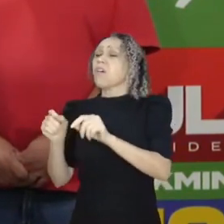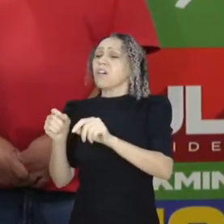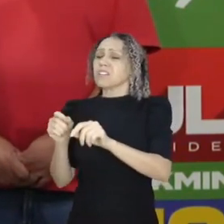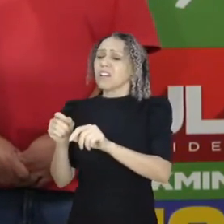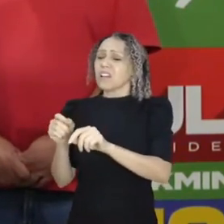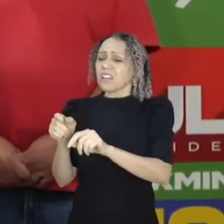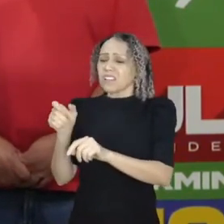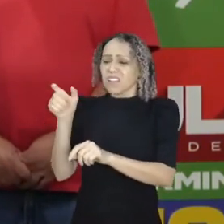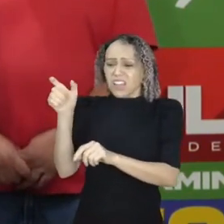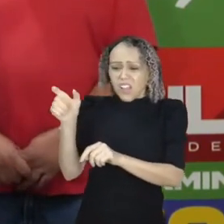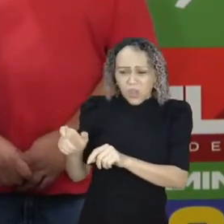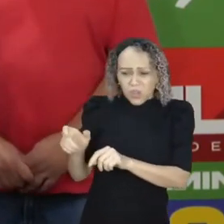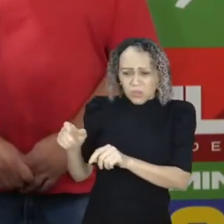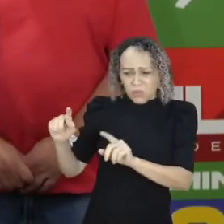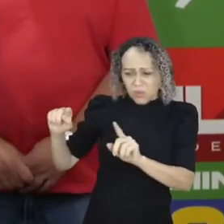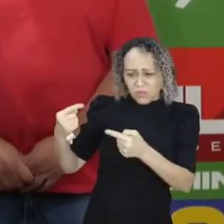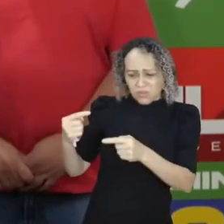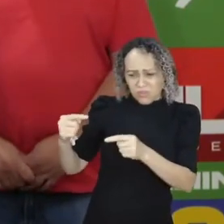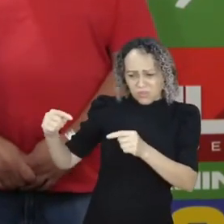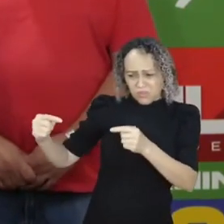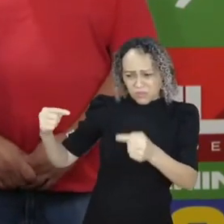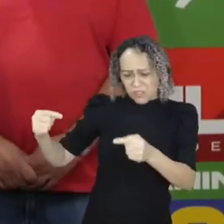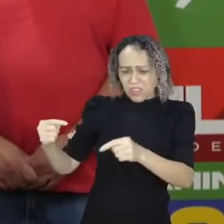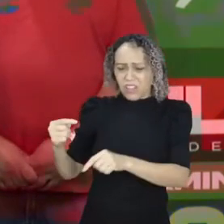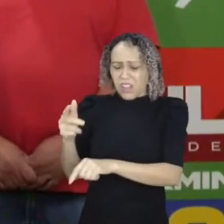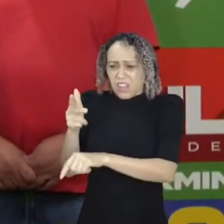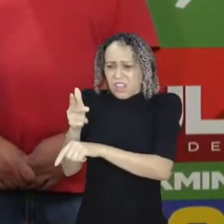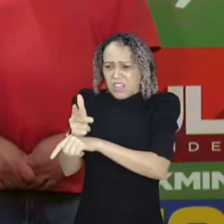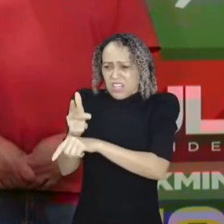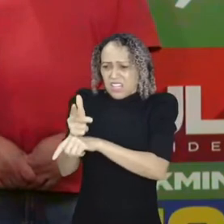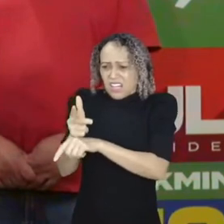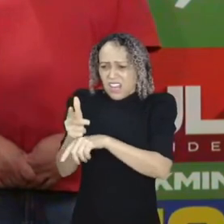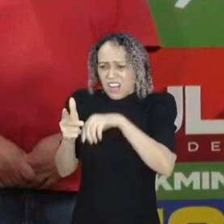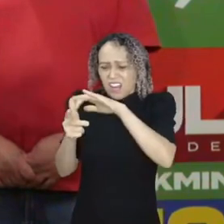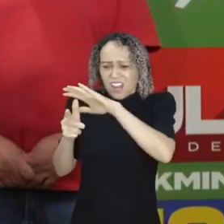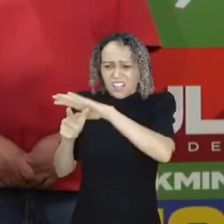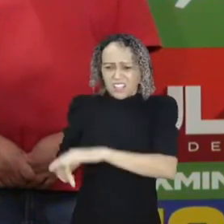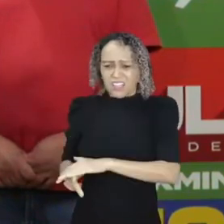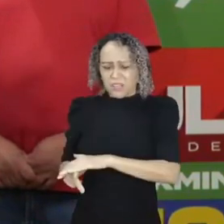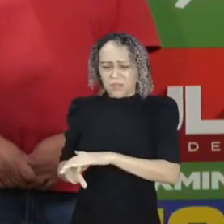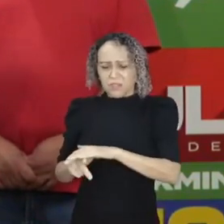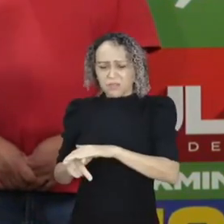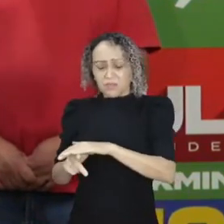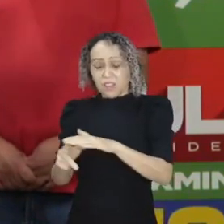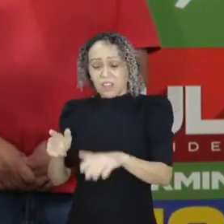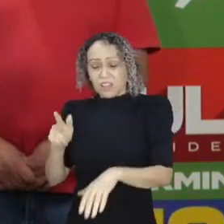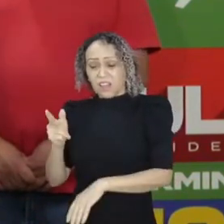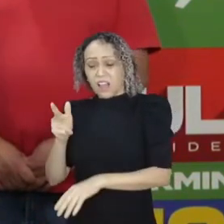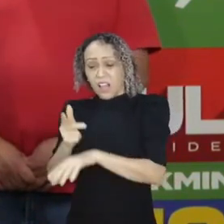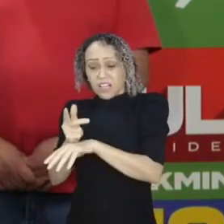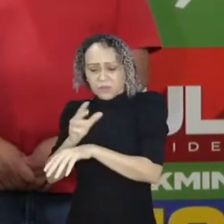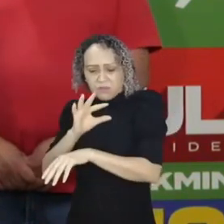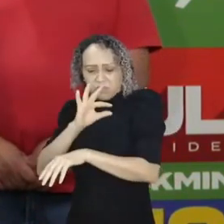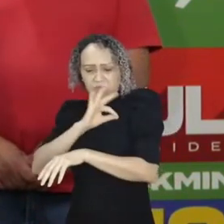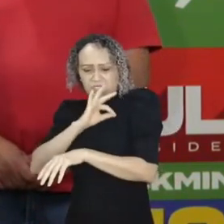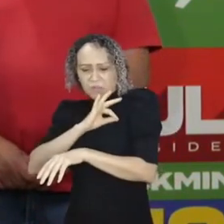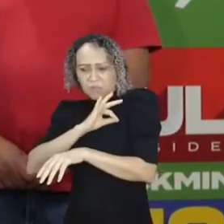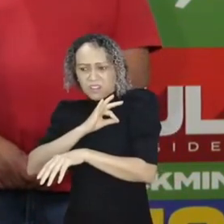90% de aprovação. Vai trazer a milícia do Rio de Janeiro para cá? Esse é o